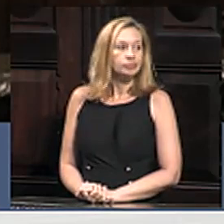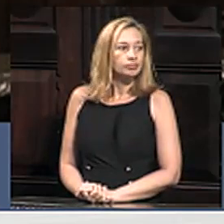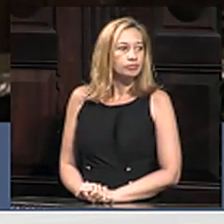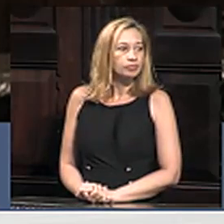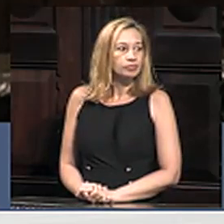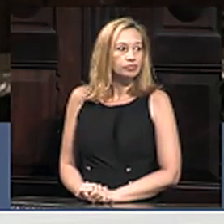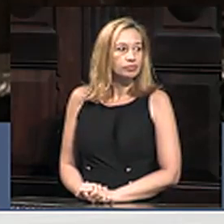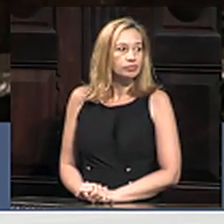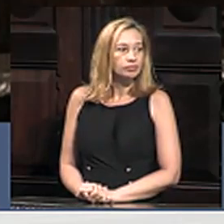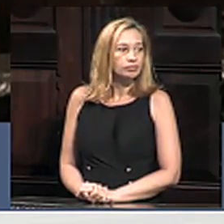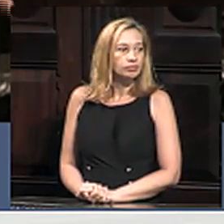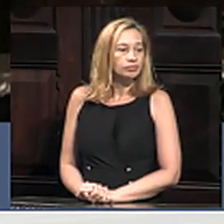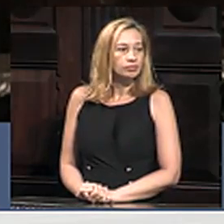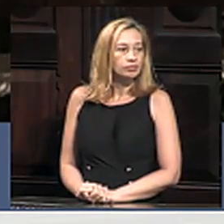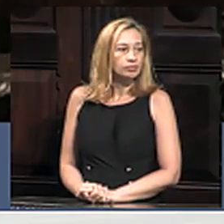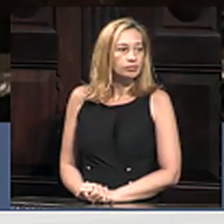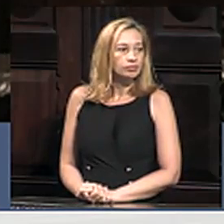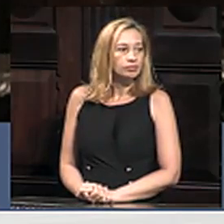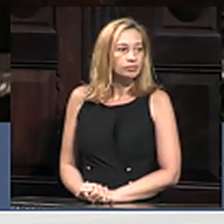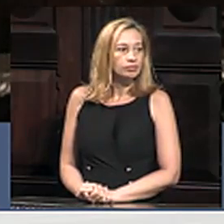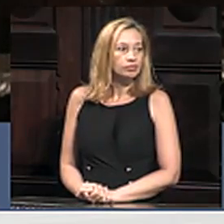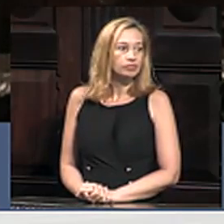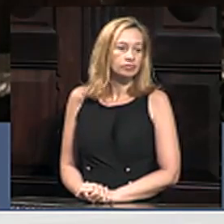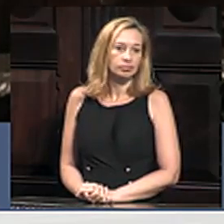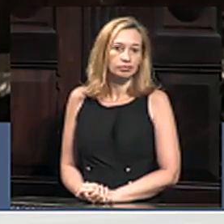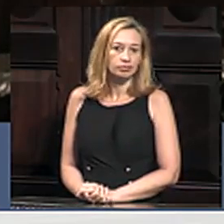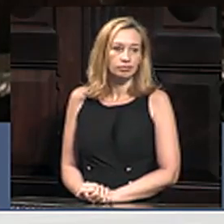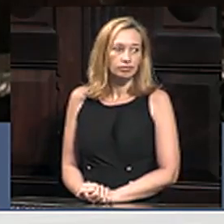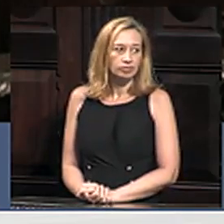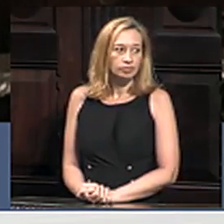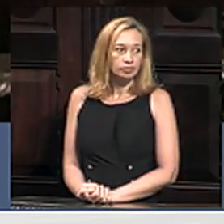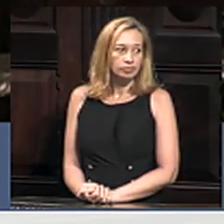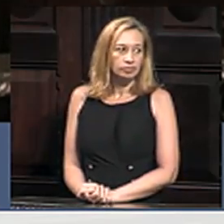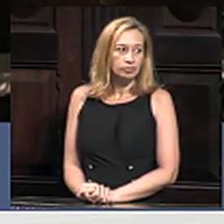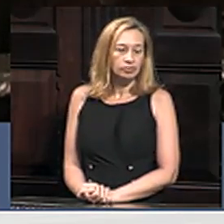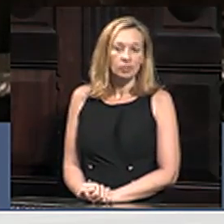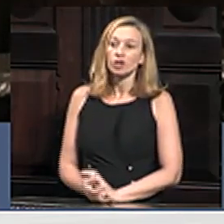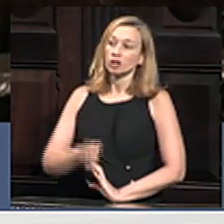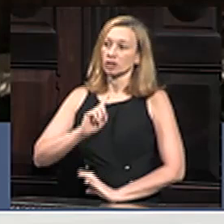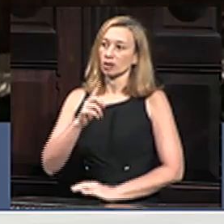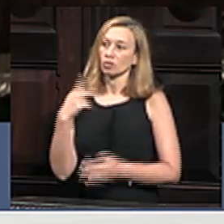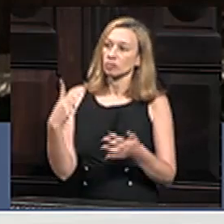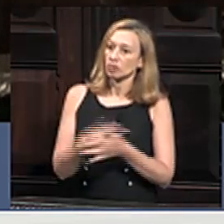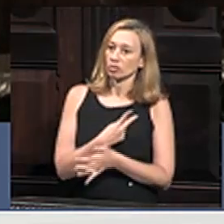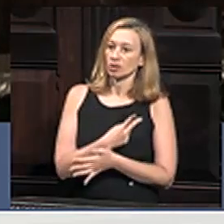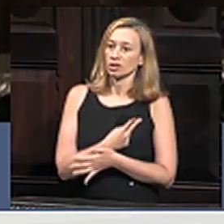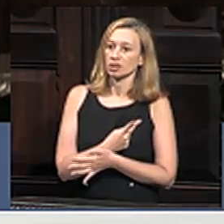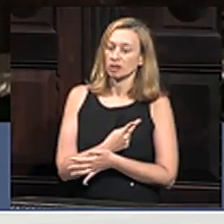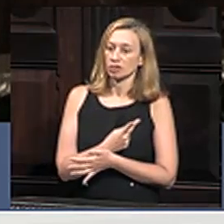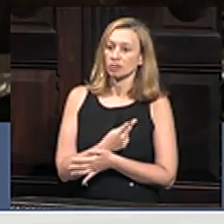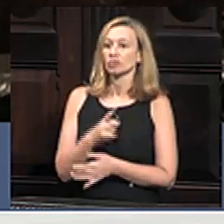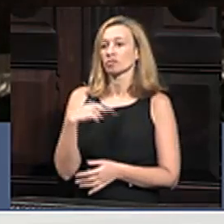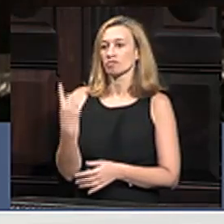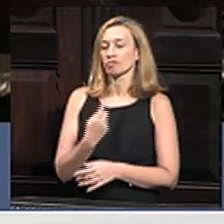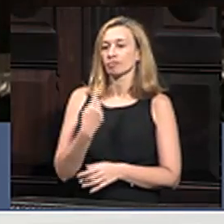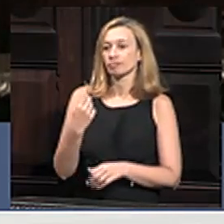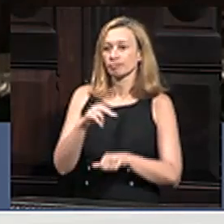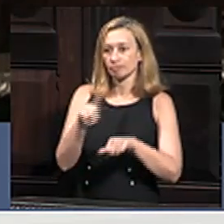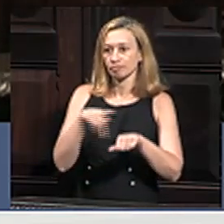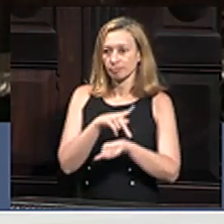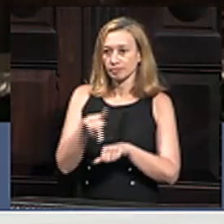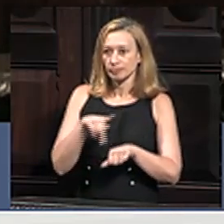Obviamente que não é o que vem acontecendo no nosso país,